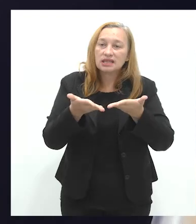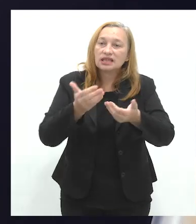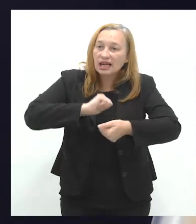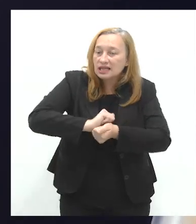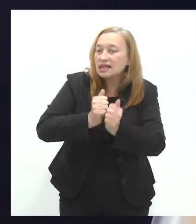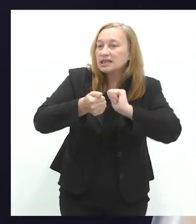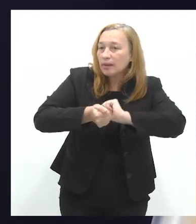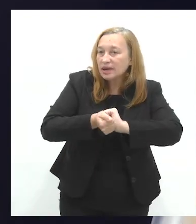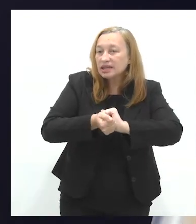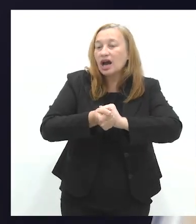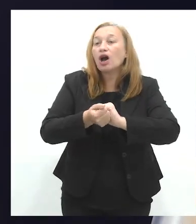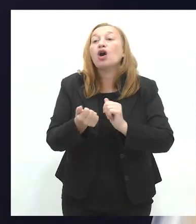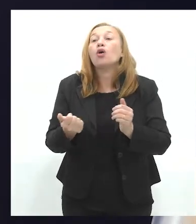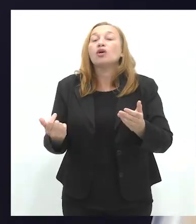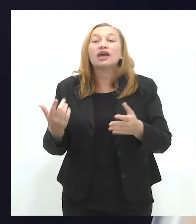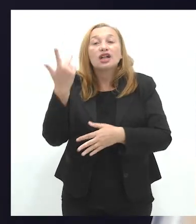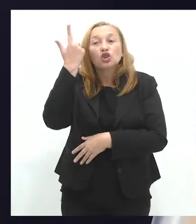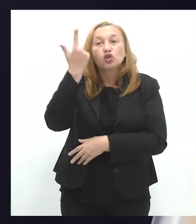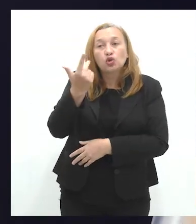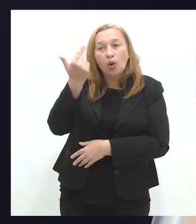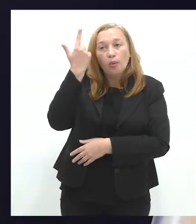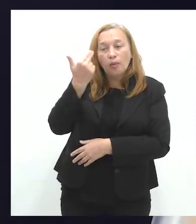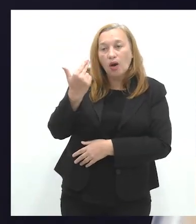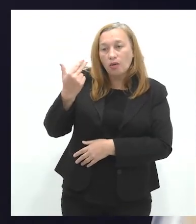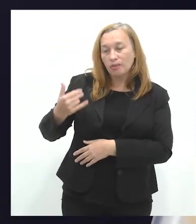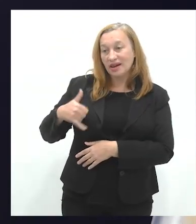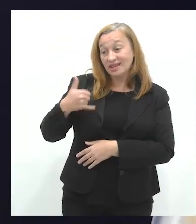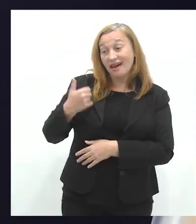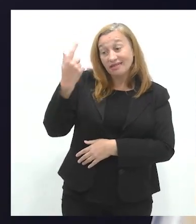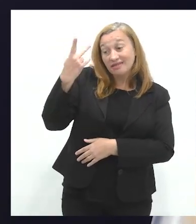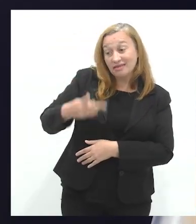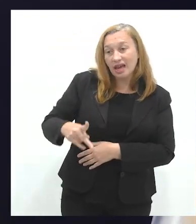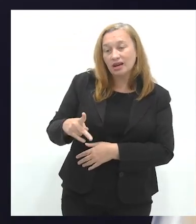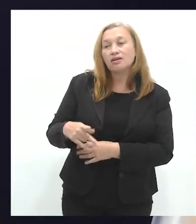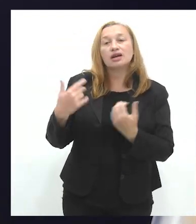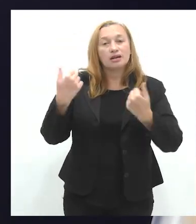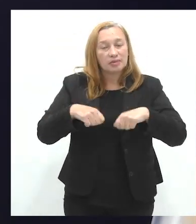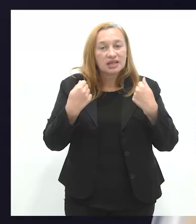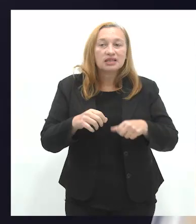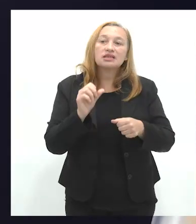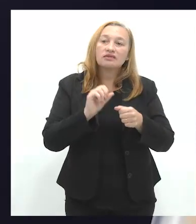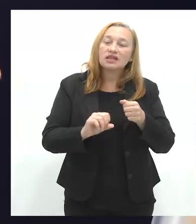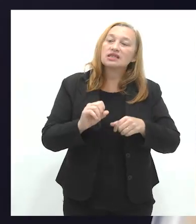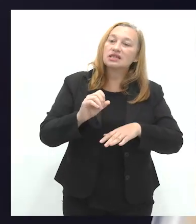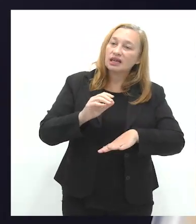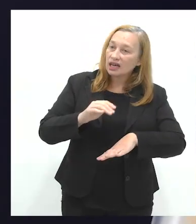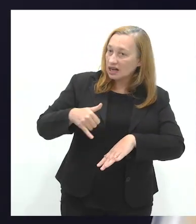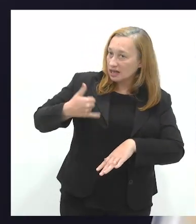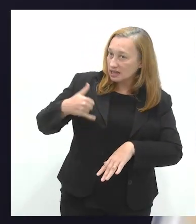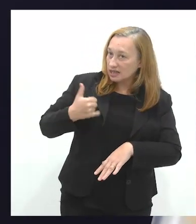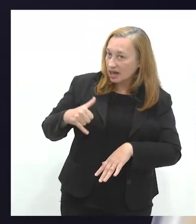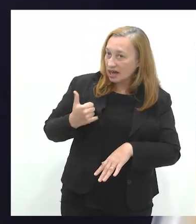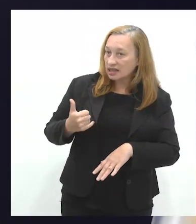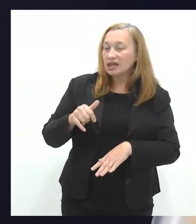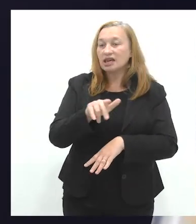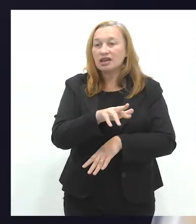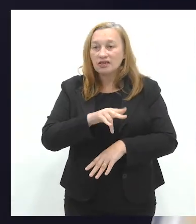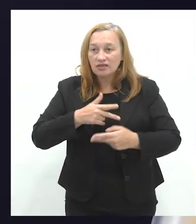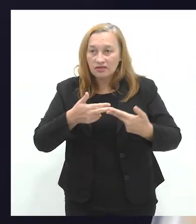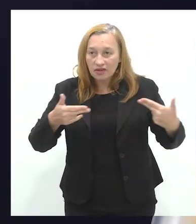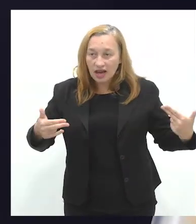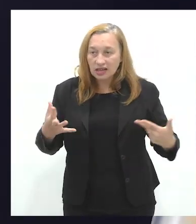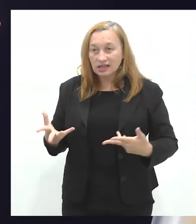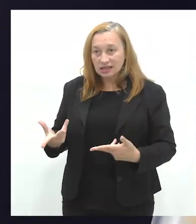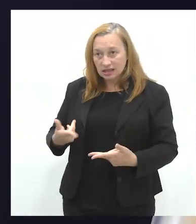precisa até ela se adequar ao que é normal para a idade dela, o que ela precisa estar fazendo naquela idade